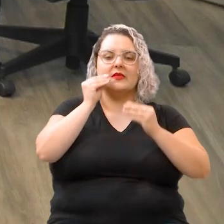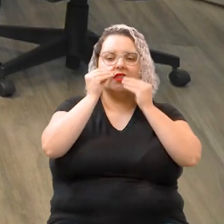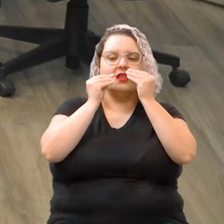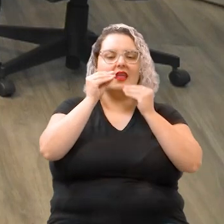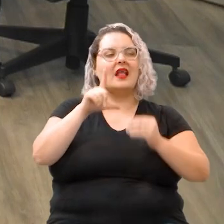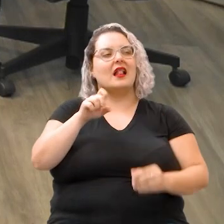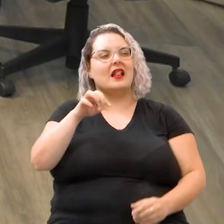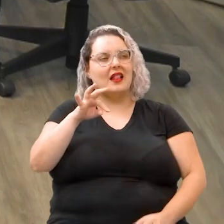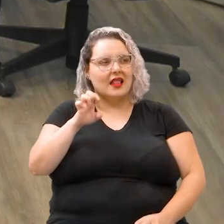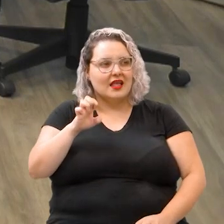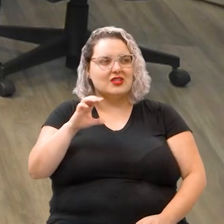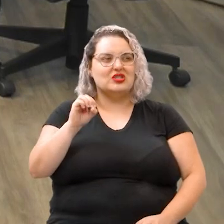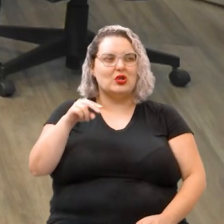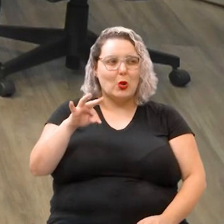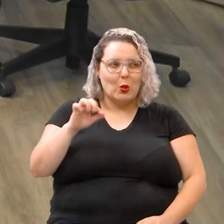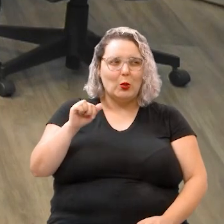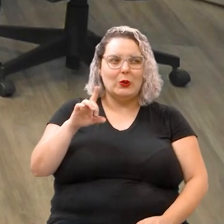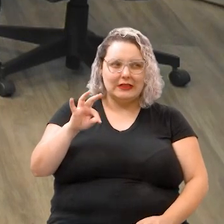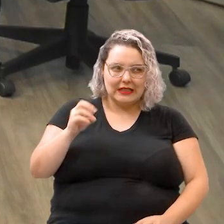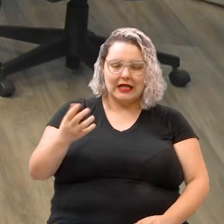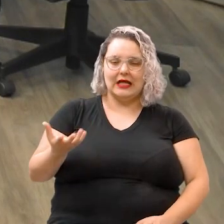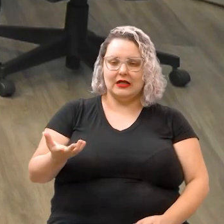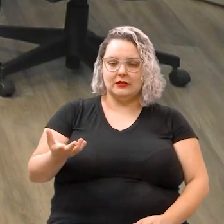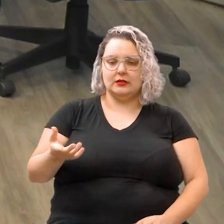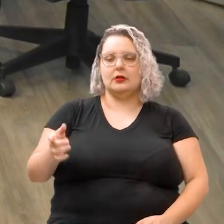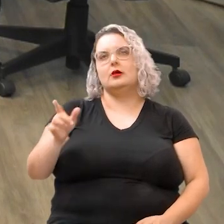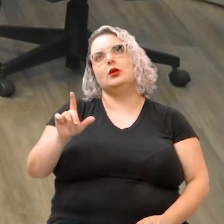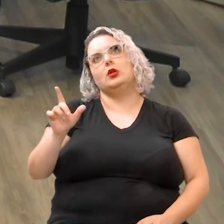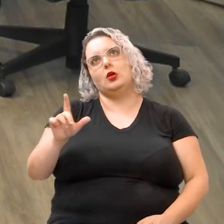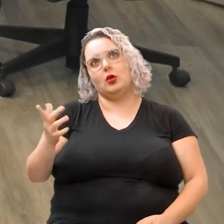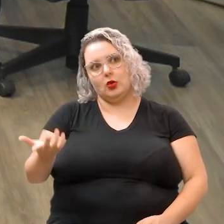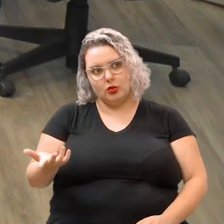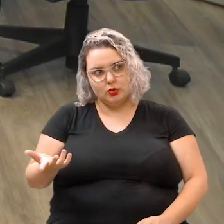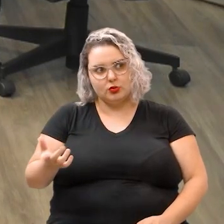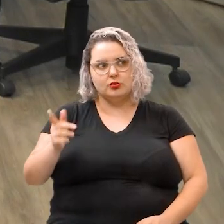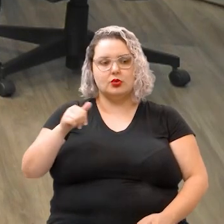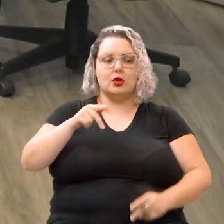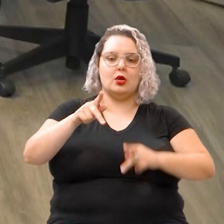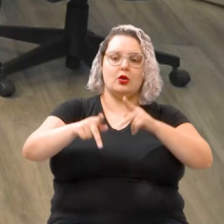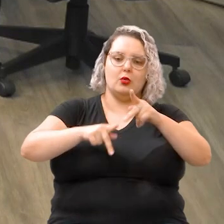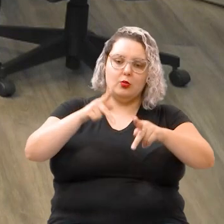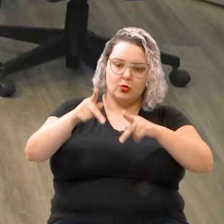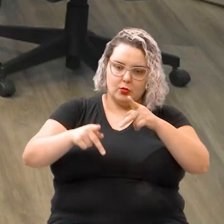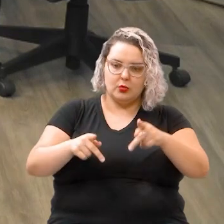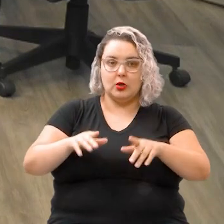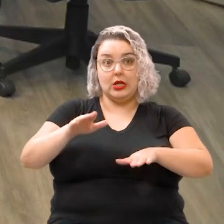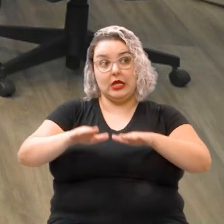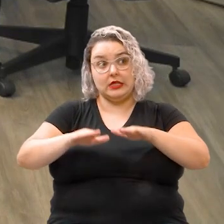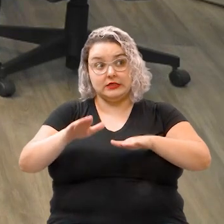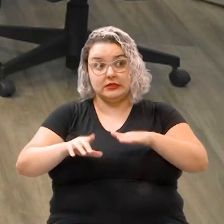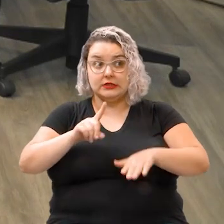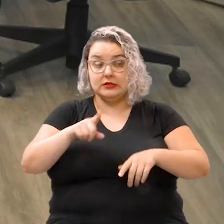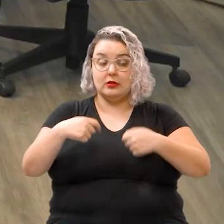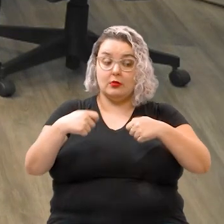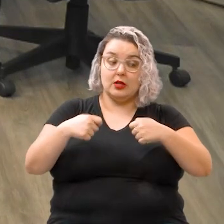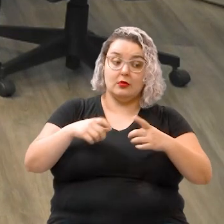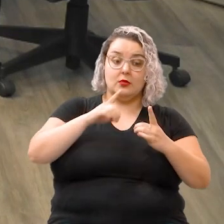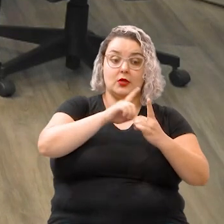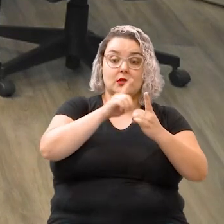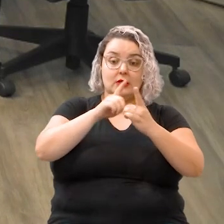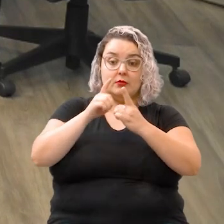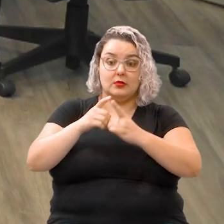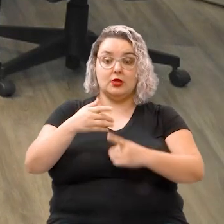de contato que eles falam, e claro que é um público ainda que tem, talvez não precise do atendimento